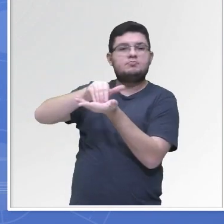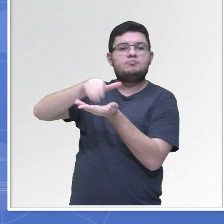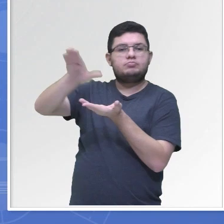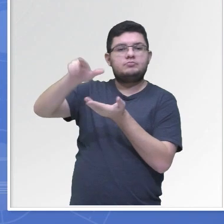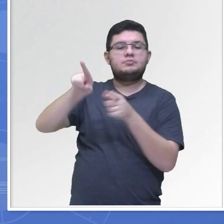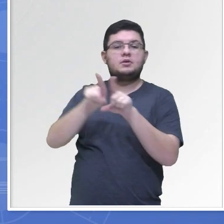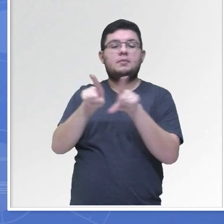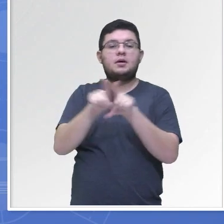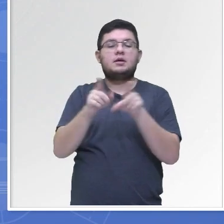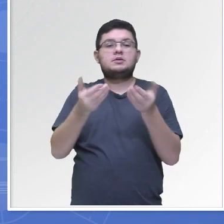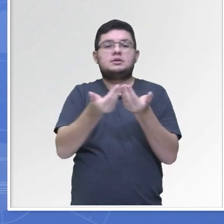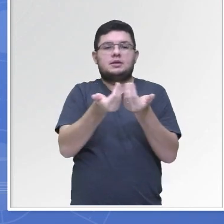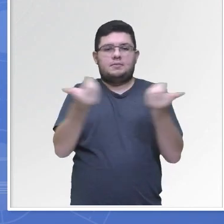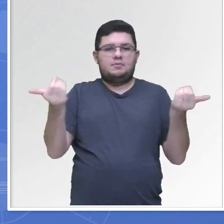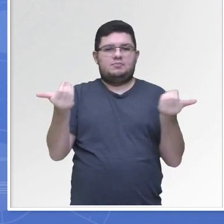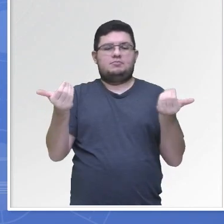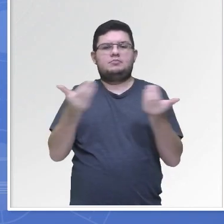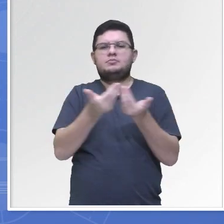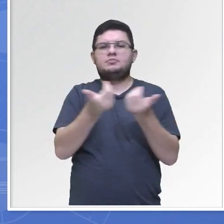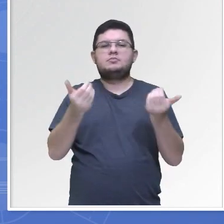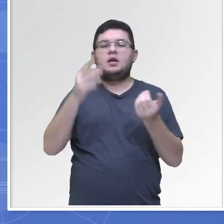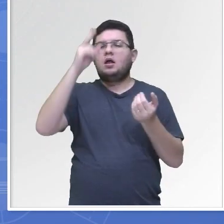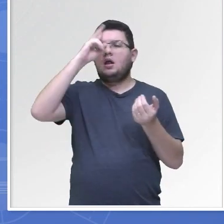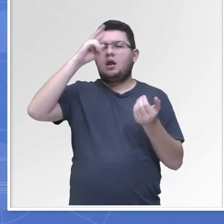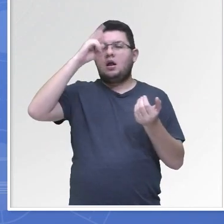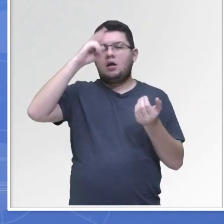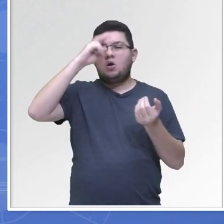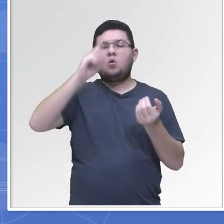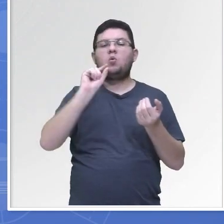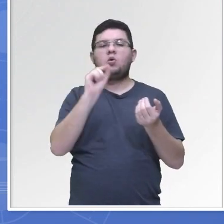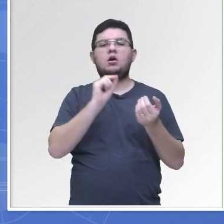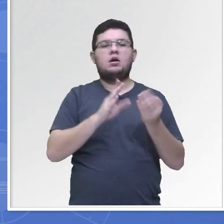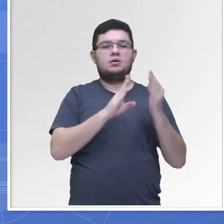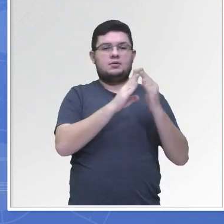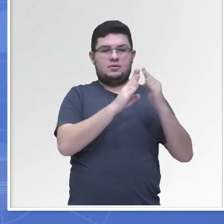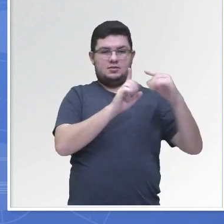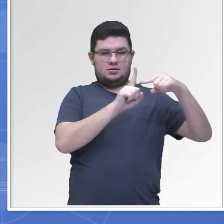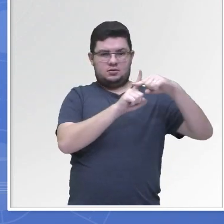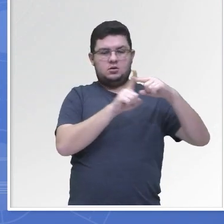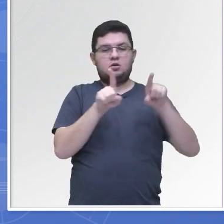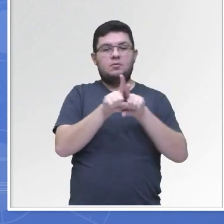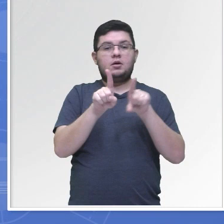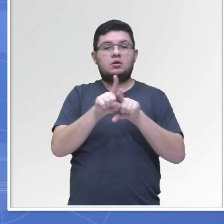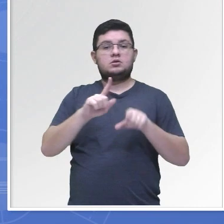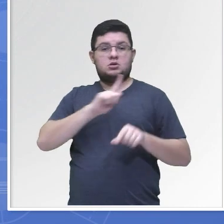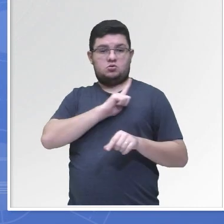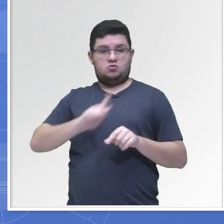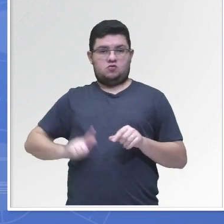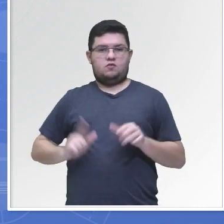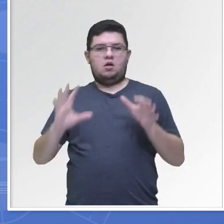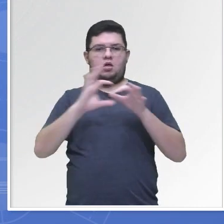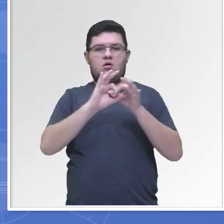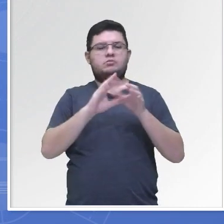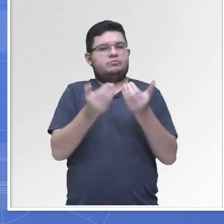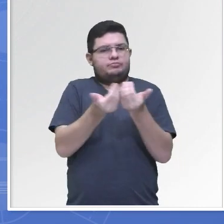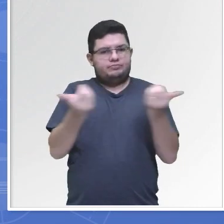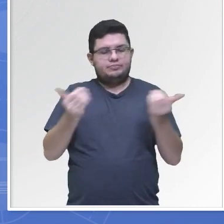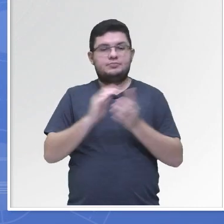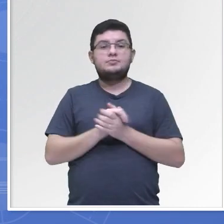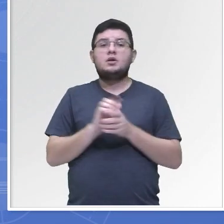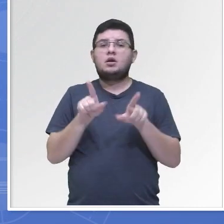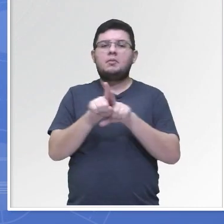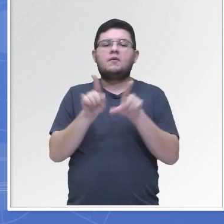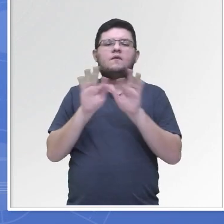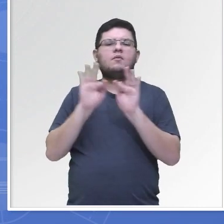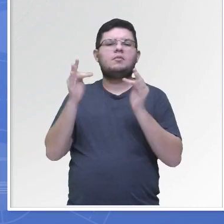Igreja. O banimento eu já disse a vocês, né? Quando é proclamada a República, Pedro II recebe um comunicado de se retirar do país